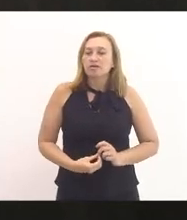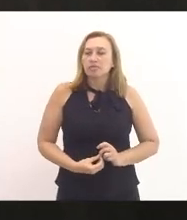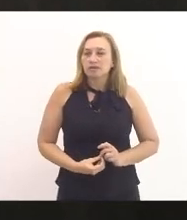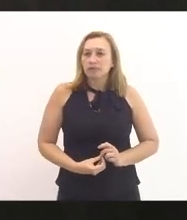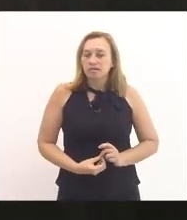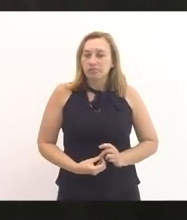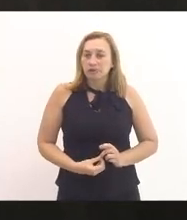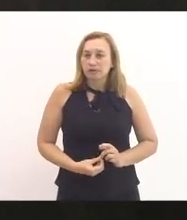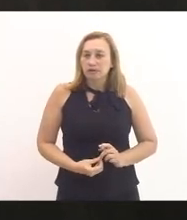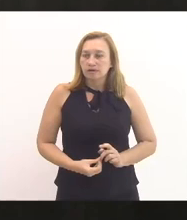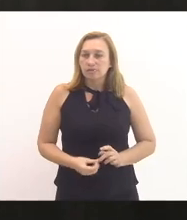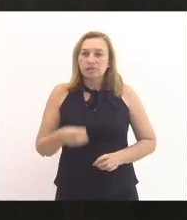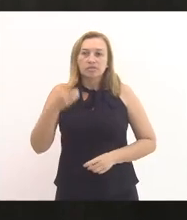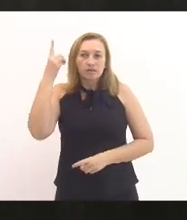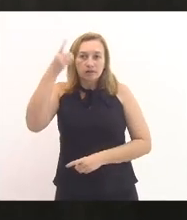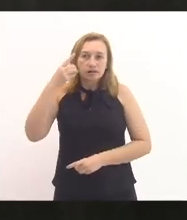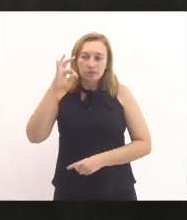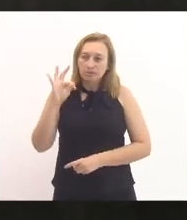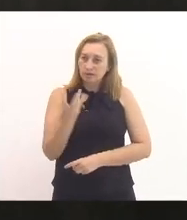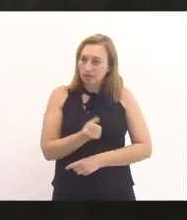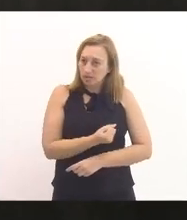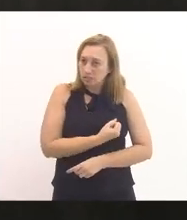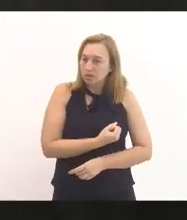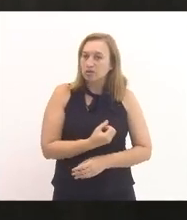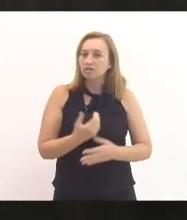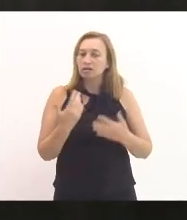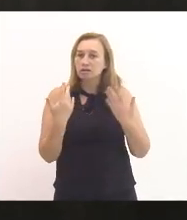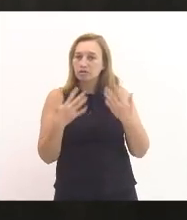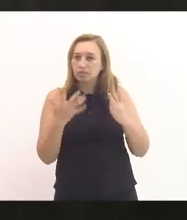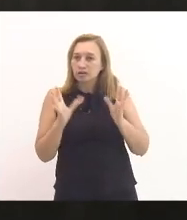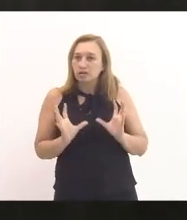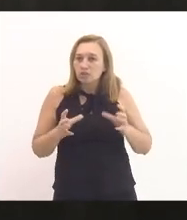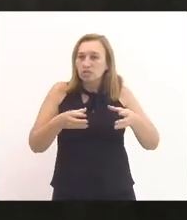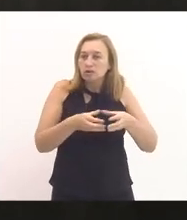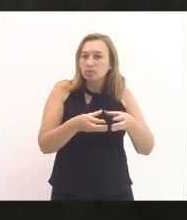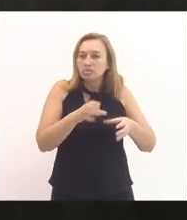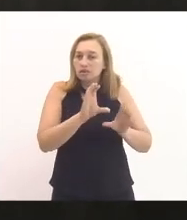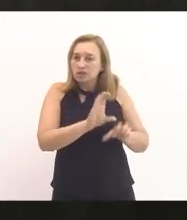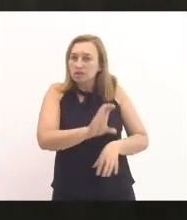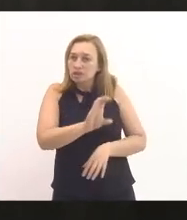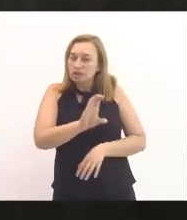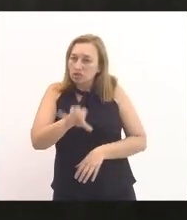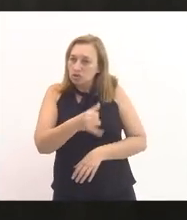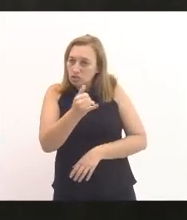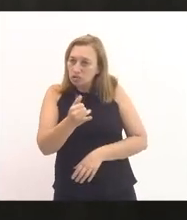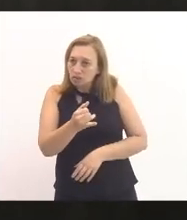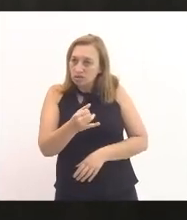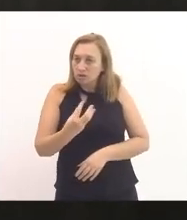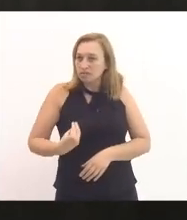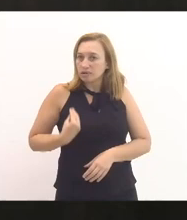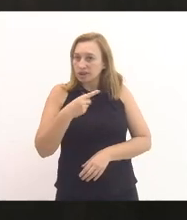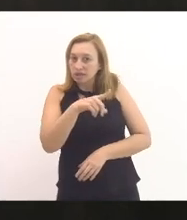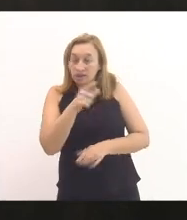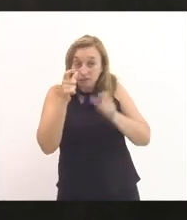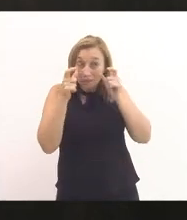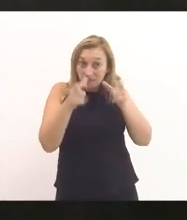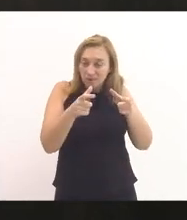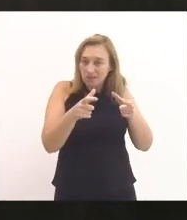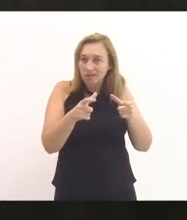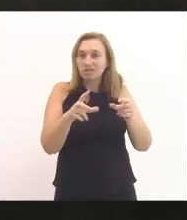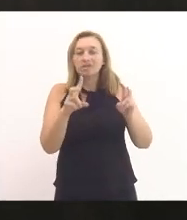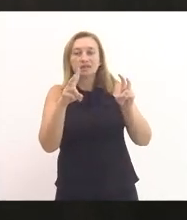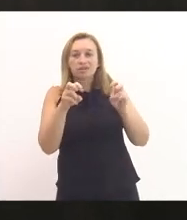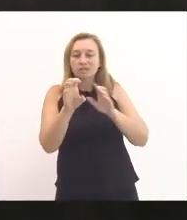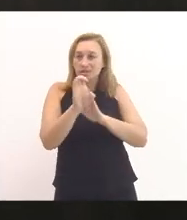e para marcar Rocha quero cumprimentar por equipe da ccj Ali presente estão antenados aí no que